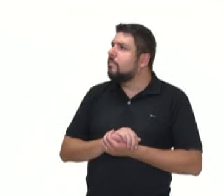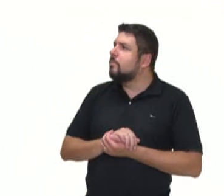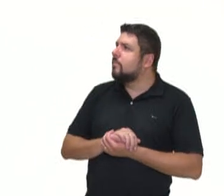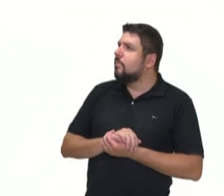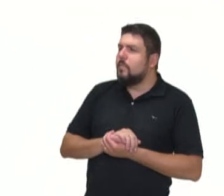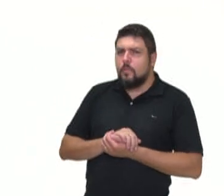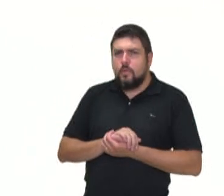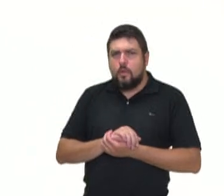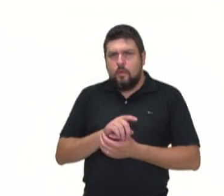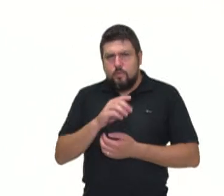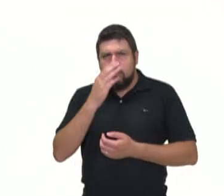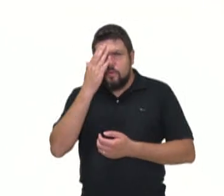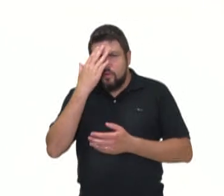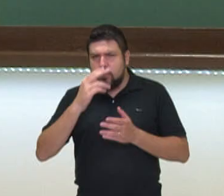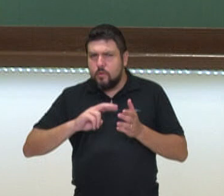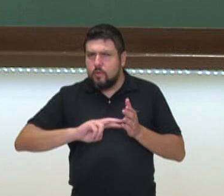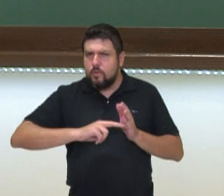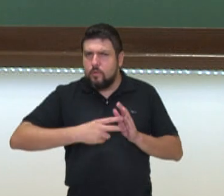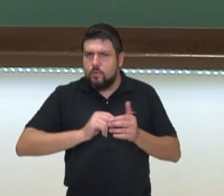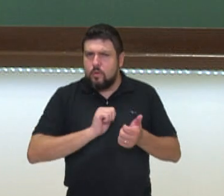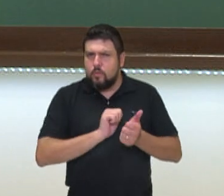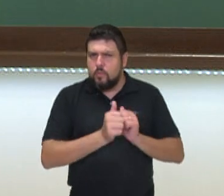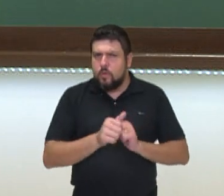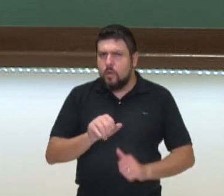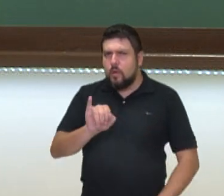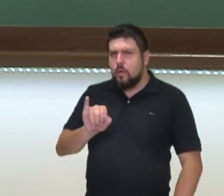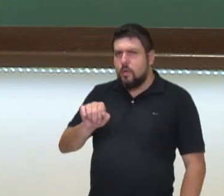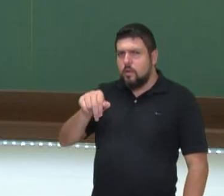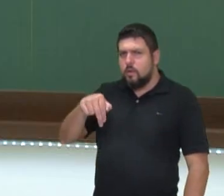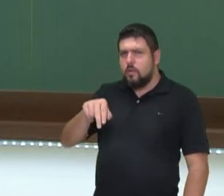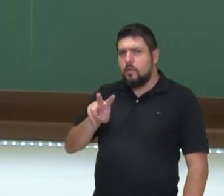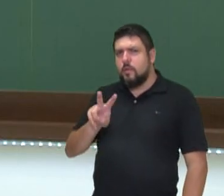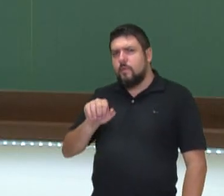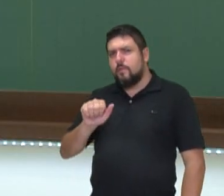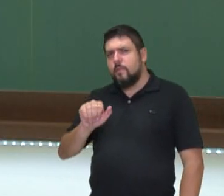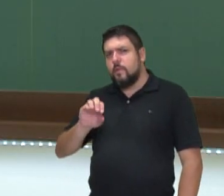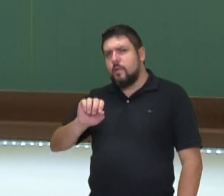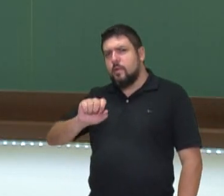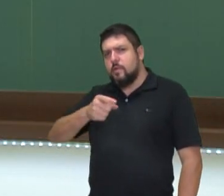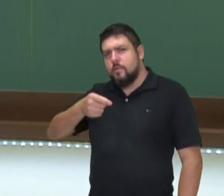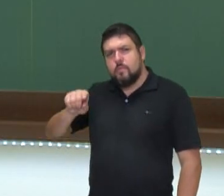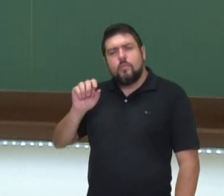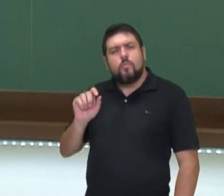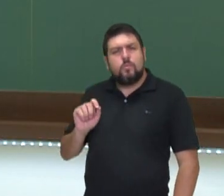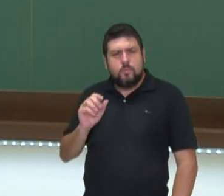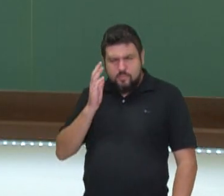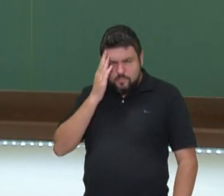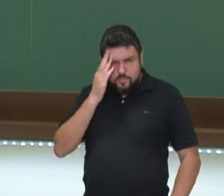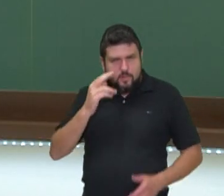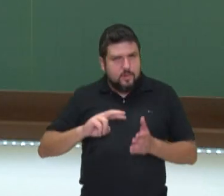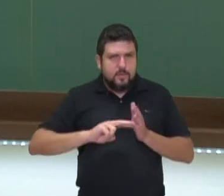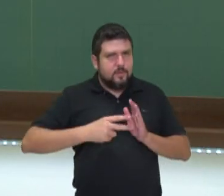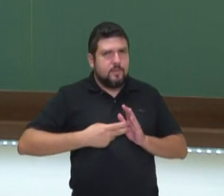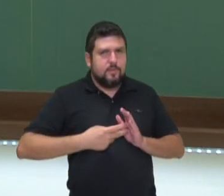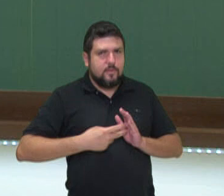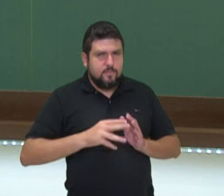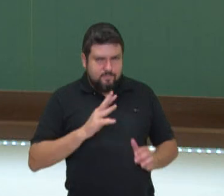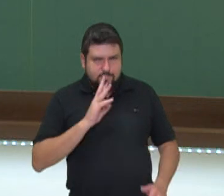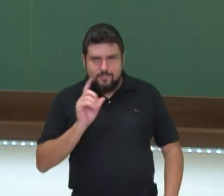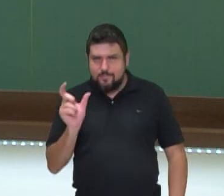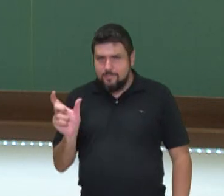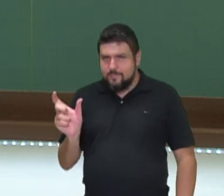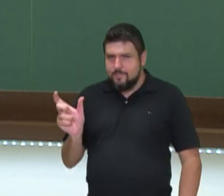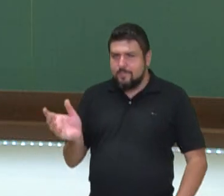de esporte de invasão? Olhando essas figuras, o que você pode me dizer sobre